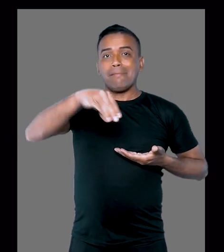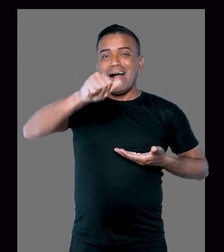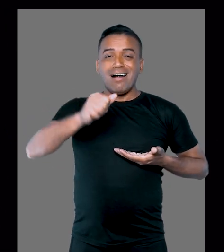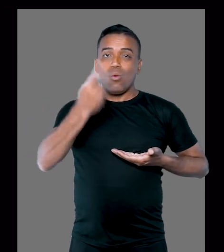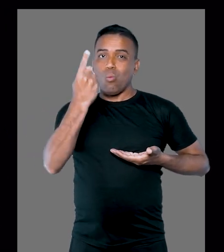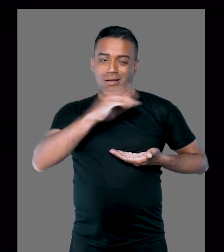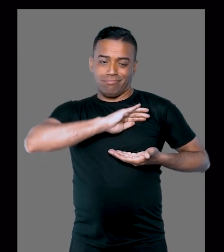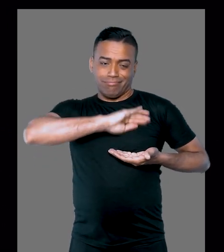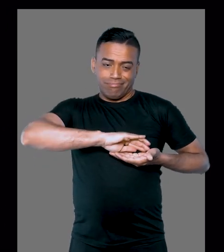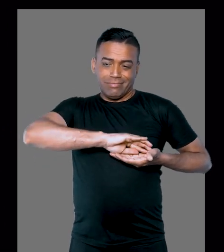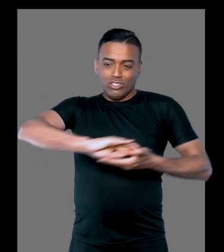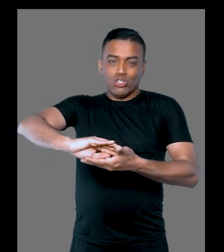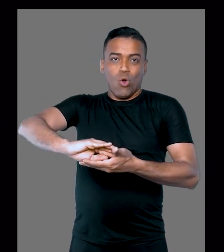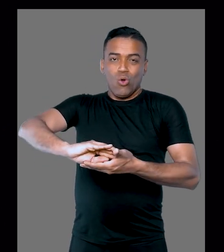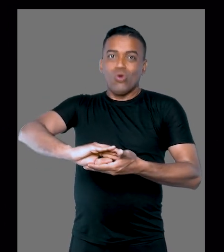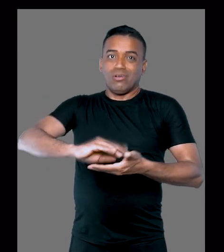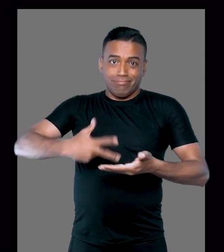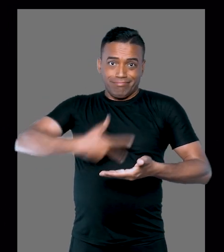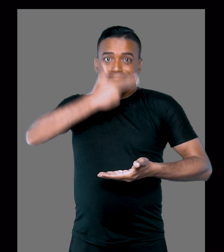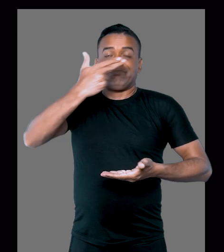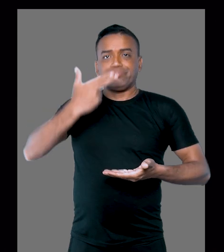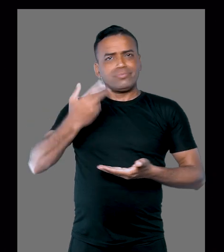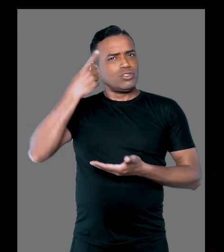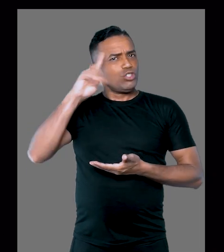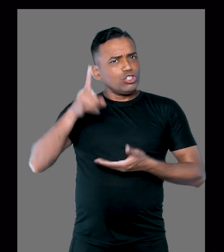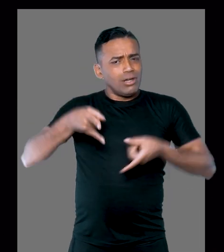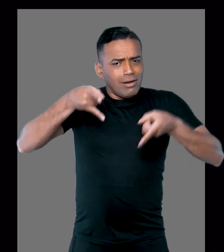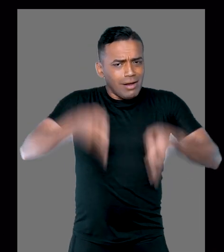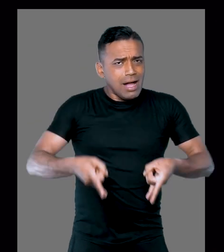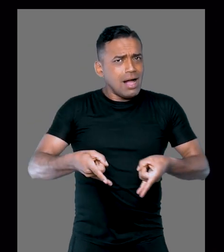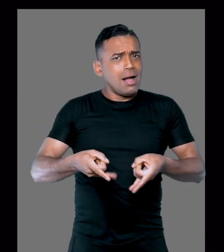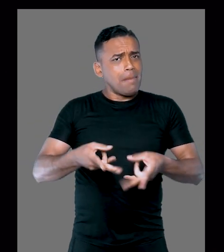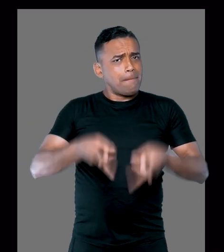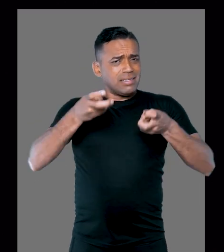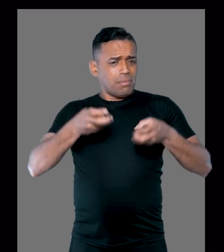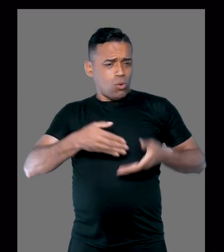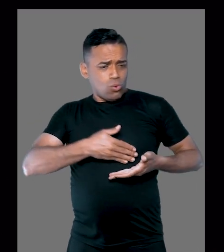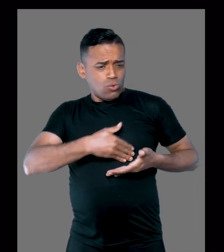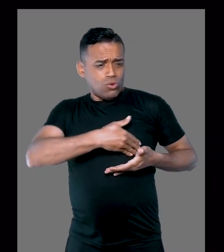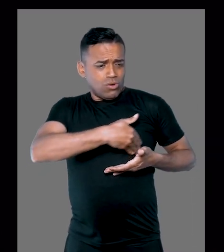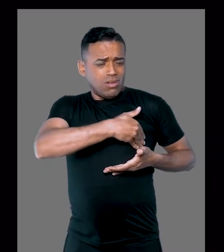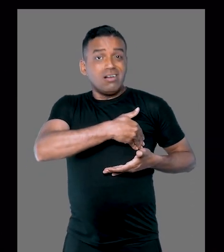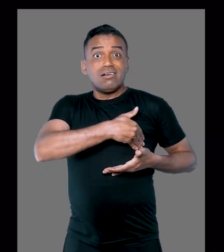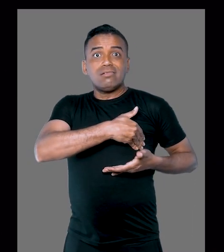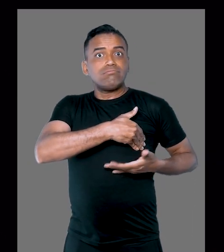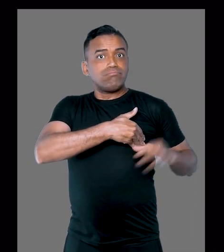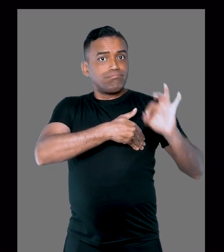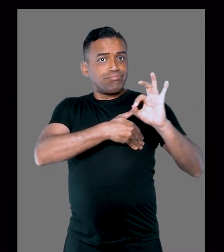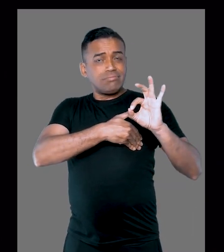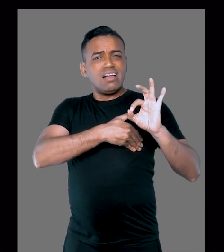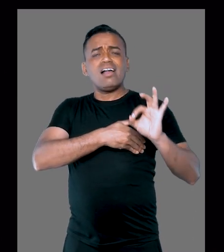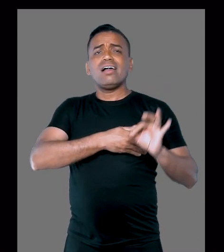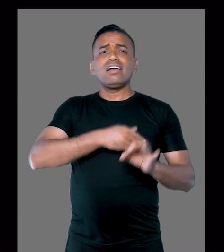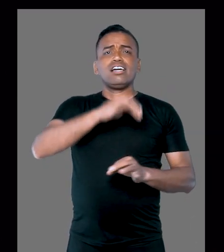averiguar como anda o terreno. E não é que um dia, deitada em sua cama, percebeu que ali havia um brotinho de tiririca, que assim, antes eu explico o